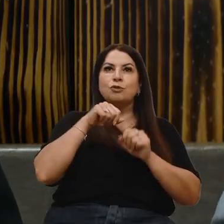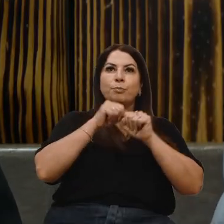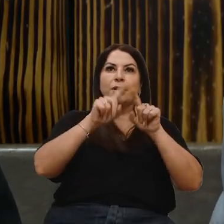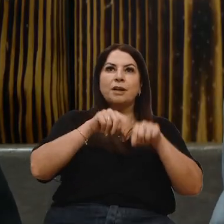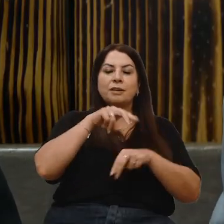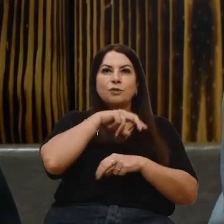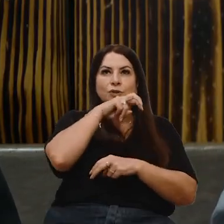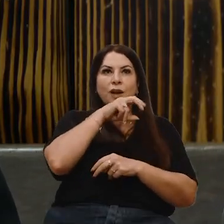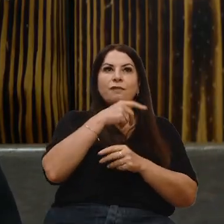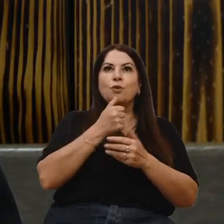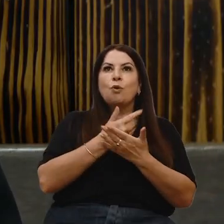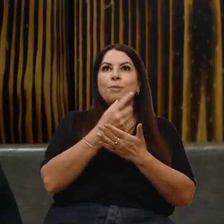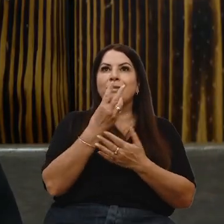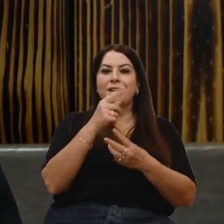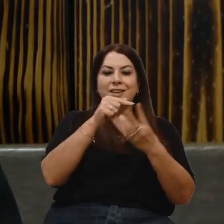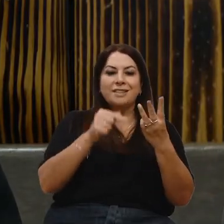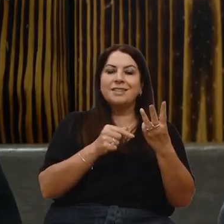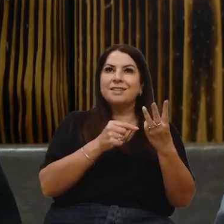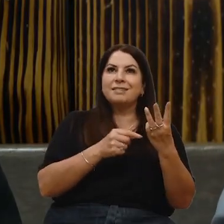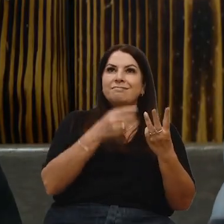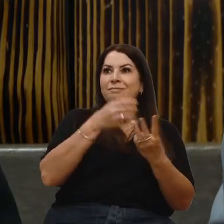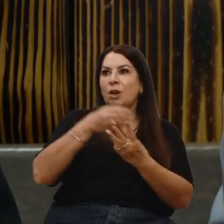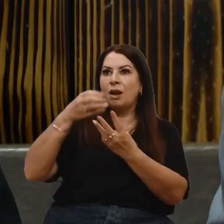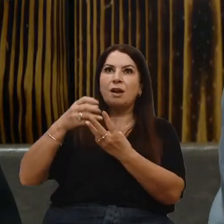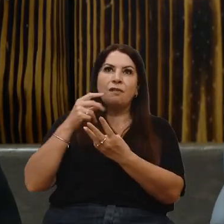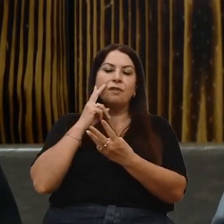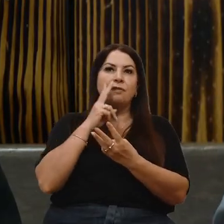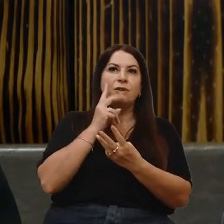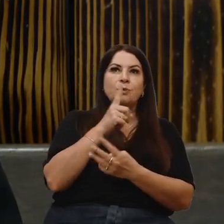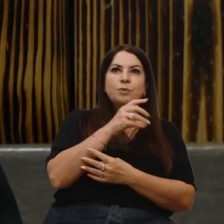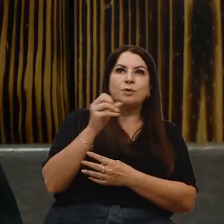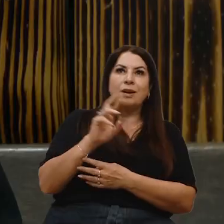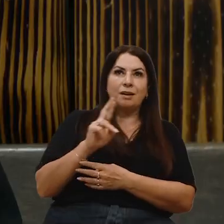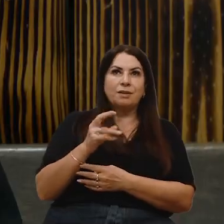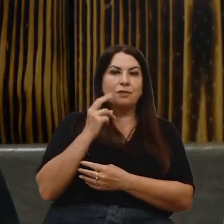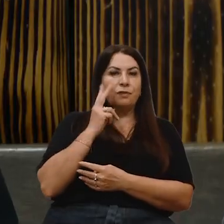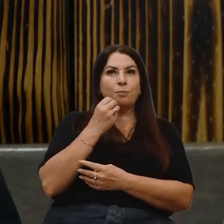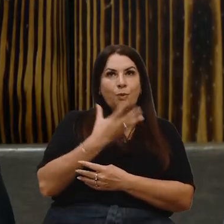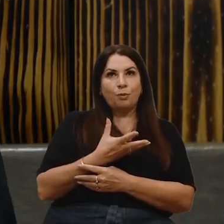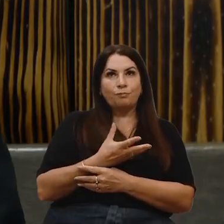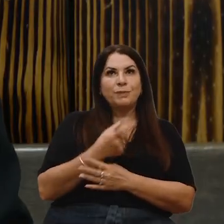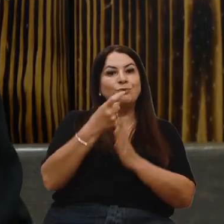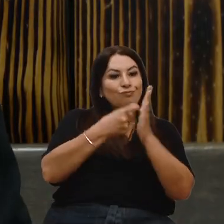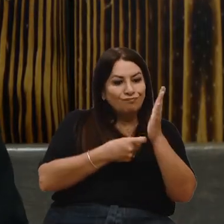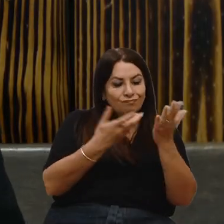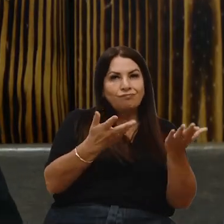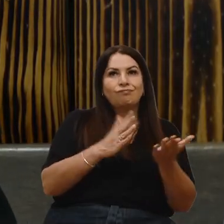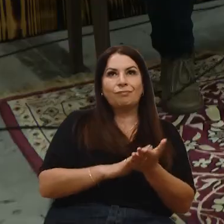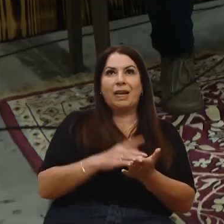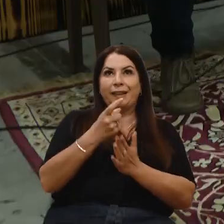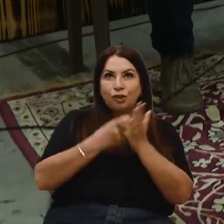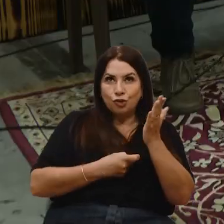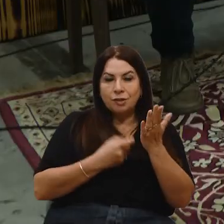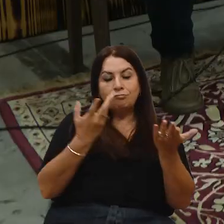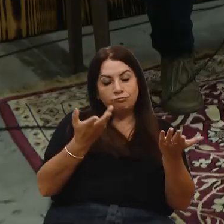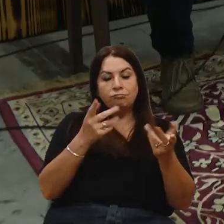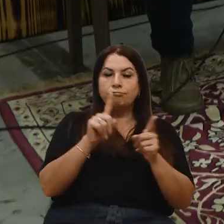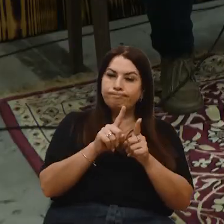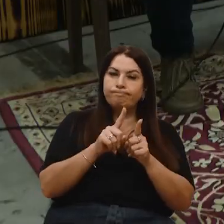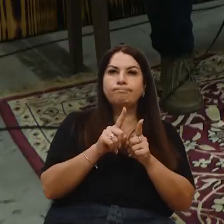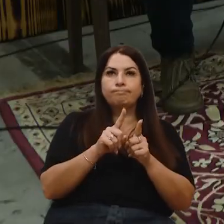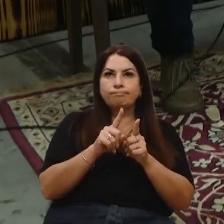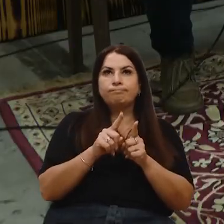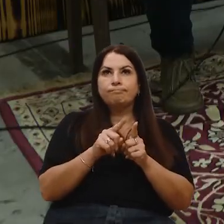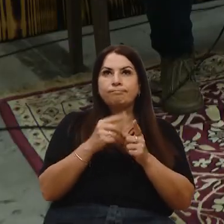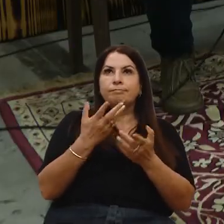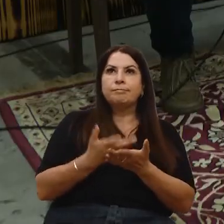Zafra, tu compra 3 garrafas, um vinho bom, com R$100. Então essa é a dificuldade. A tributação, né? A taxação que vem em